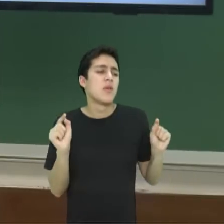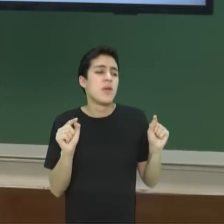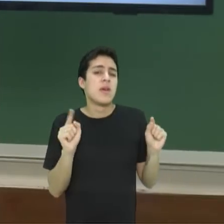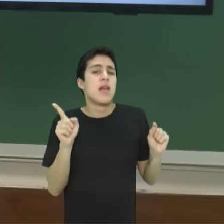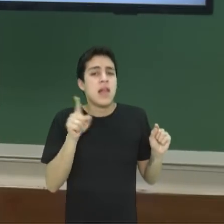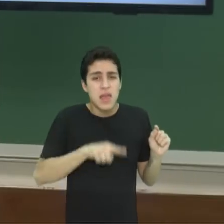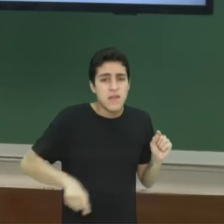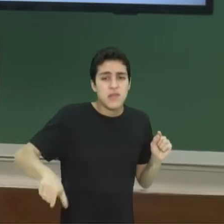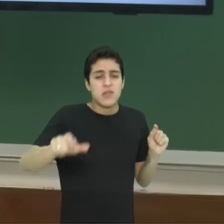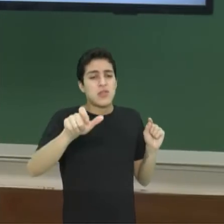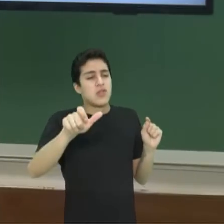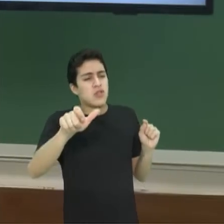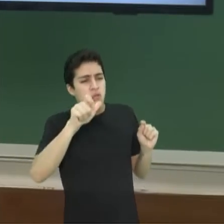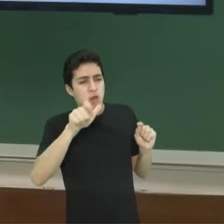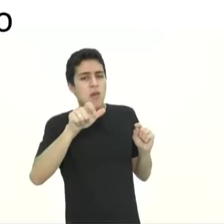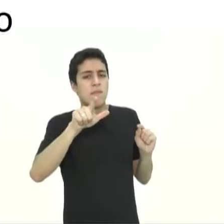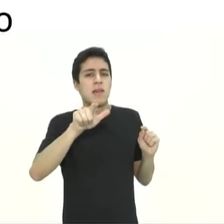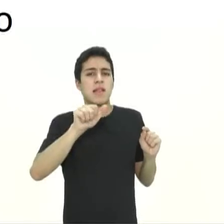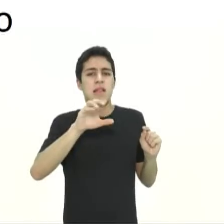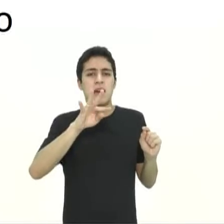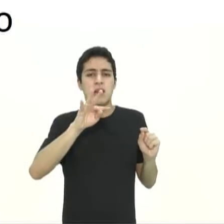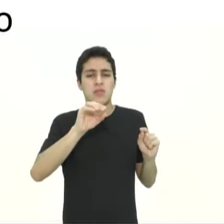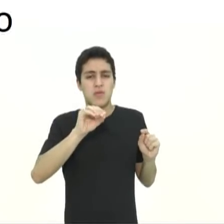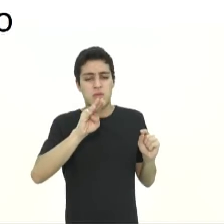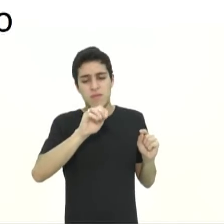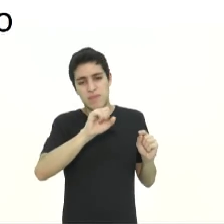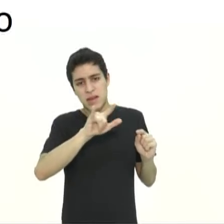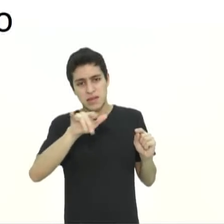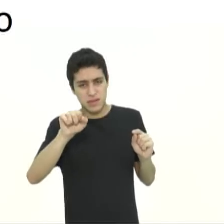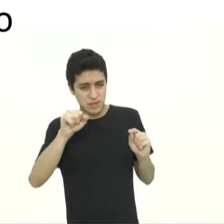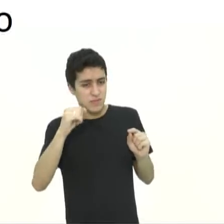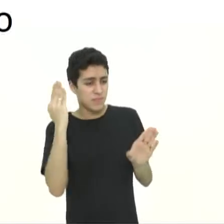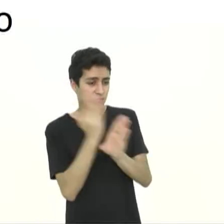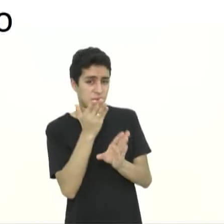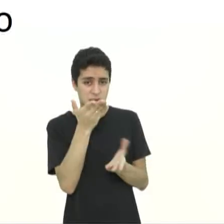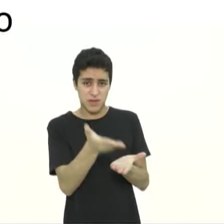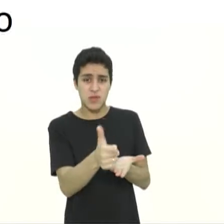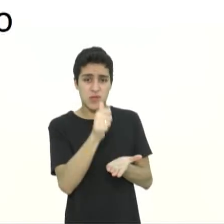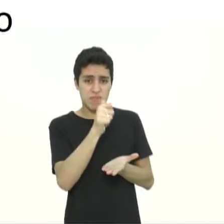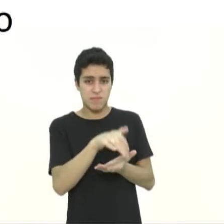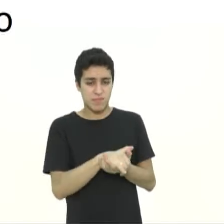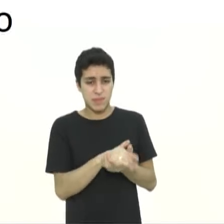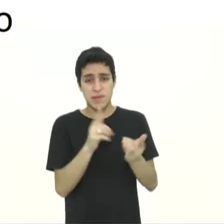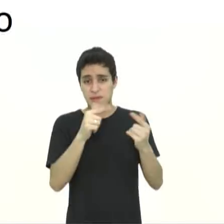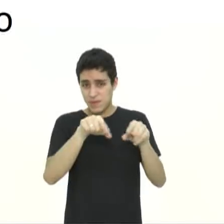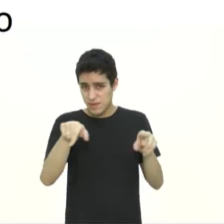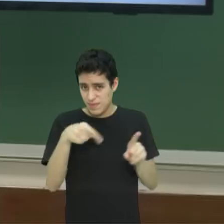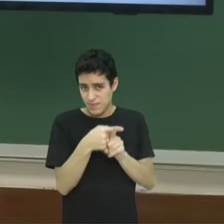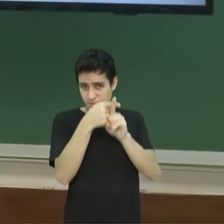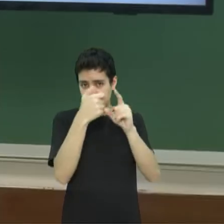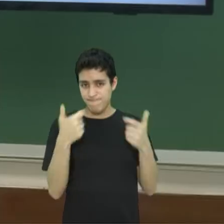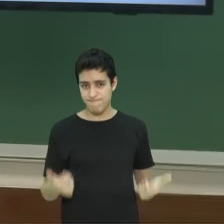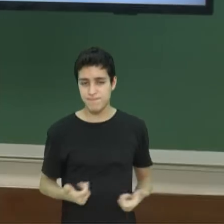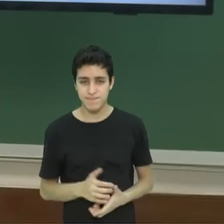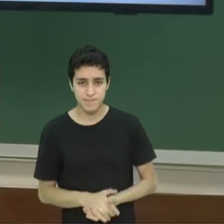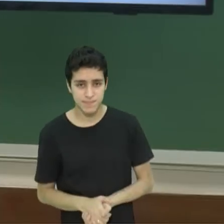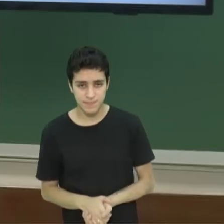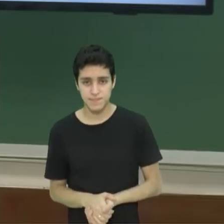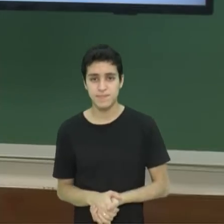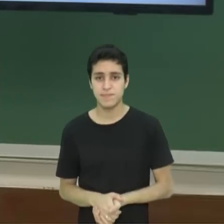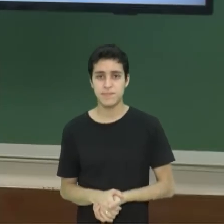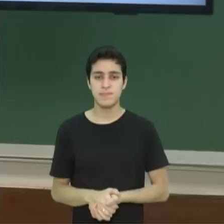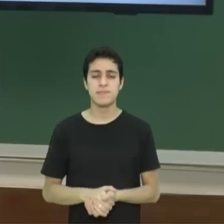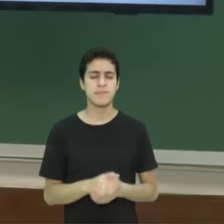tome lactobacilos, tome o Yakult pelos lactobacilos. É um enunciado positivo. Já